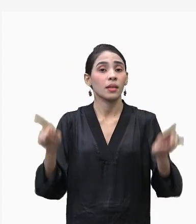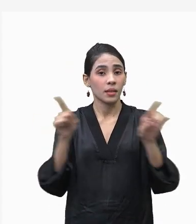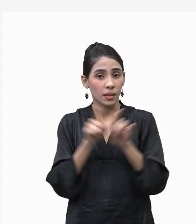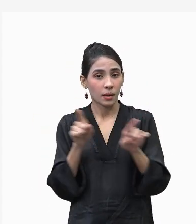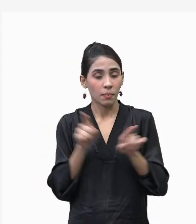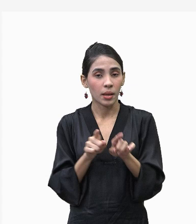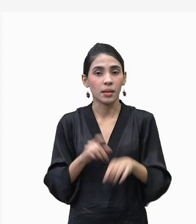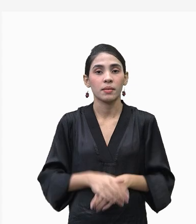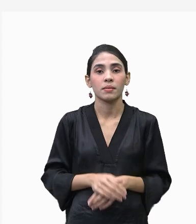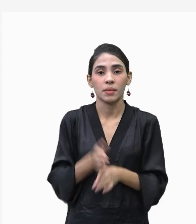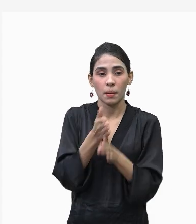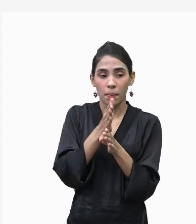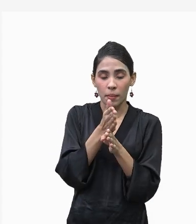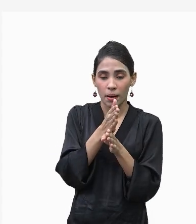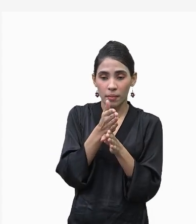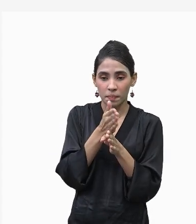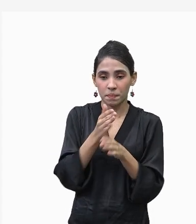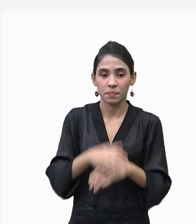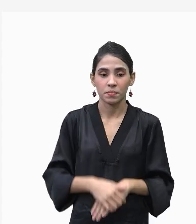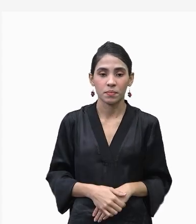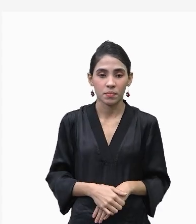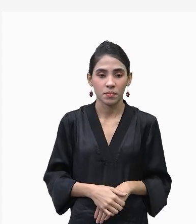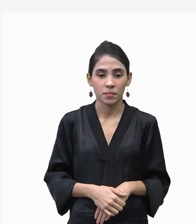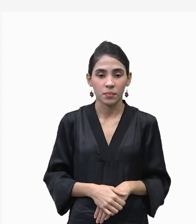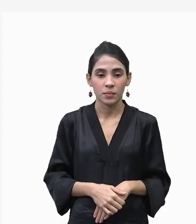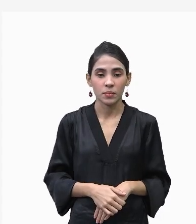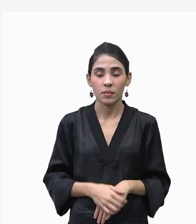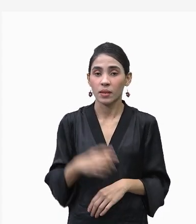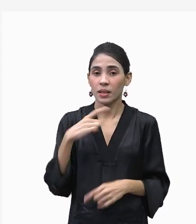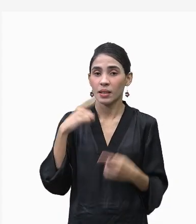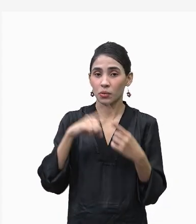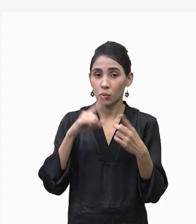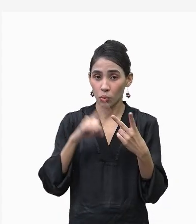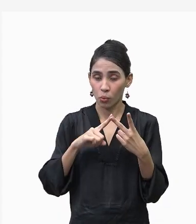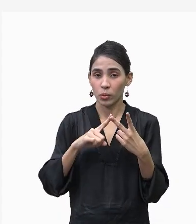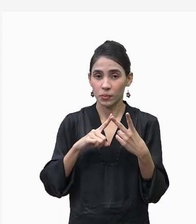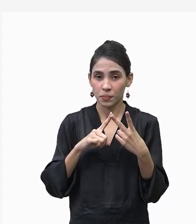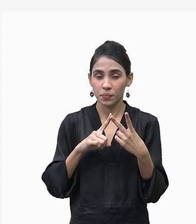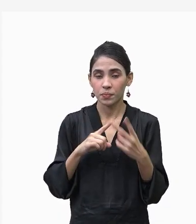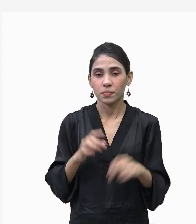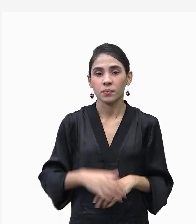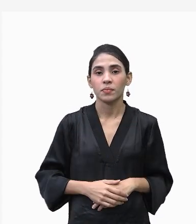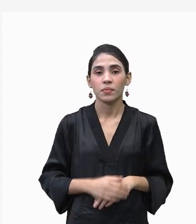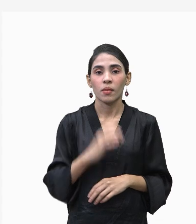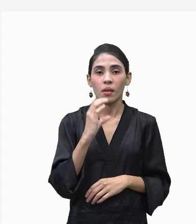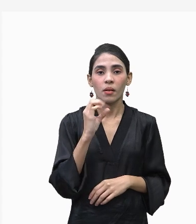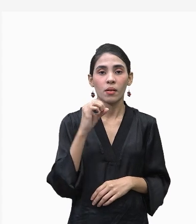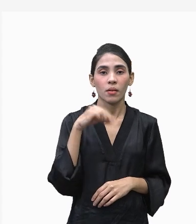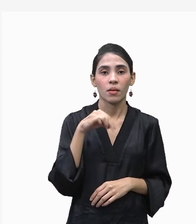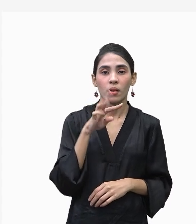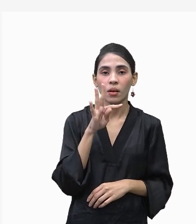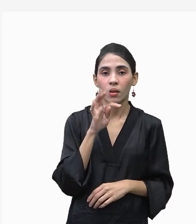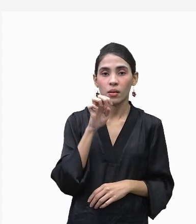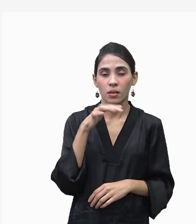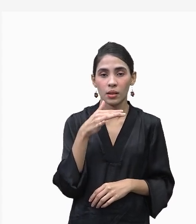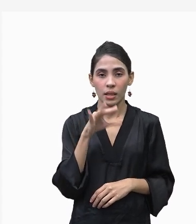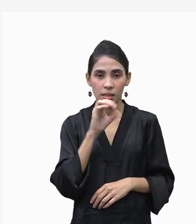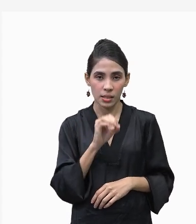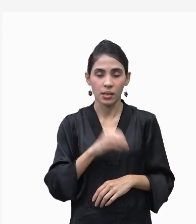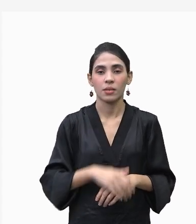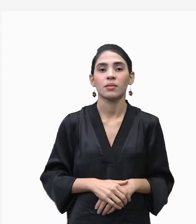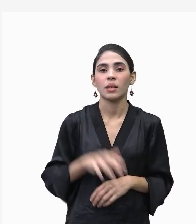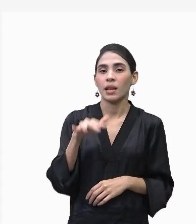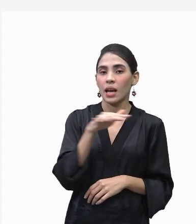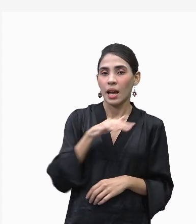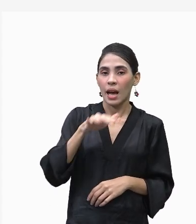territórios fronteira, nós temos duas situações. Contenção das frentes de expansão com